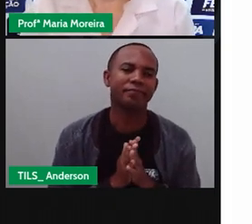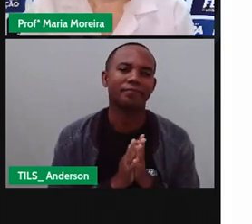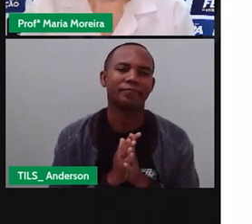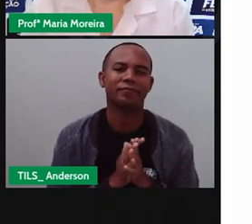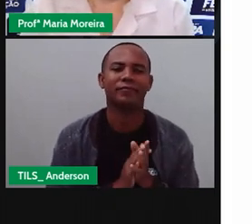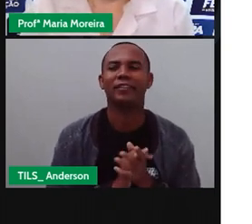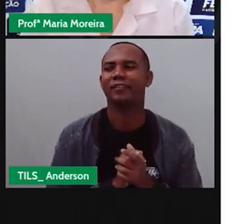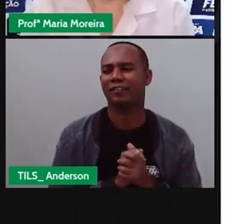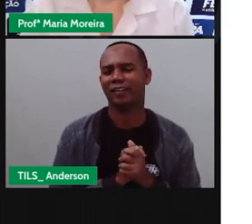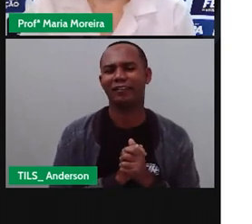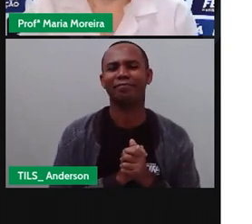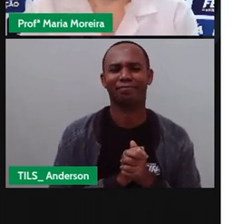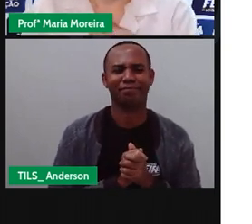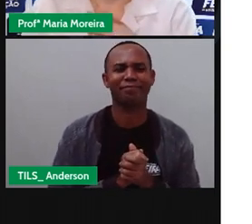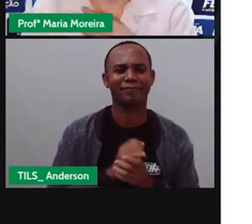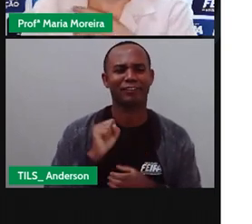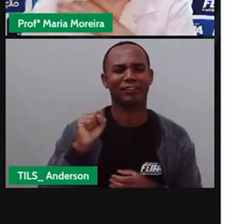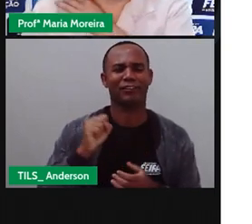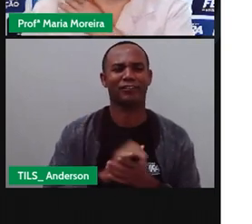Tá fazendo esse frio todo, não, gente?